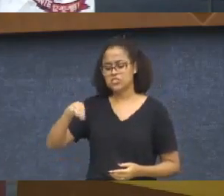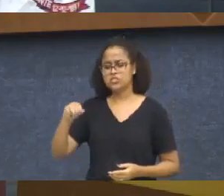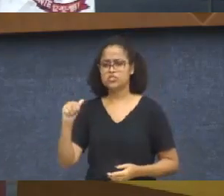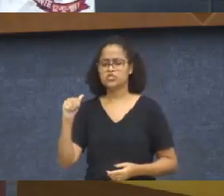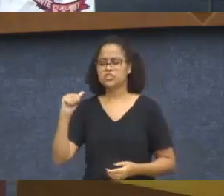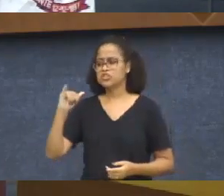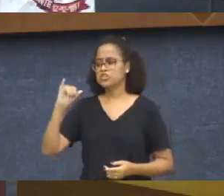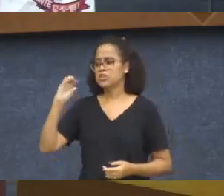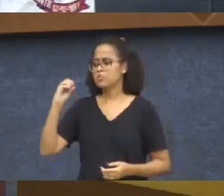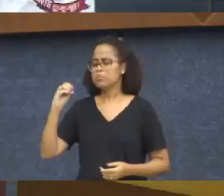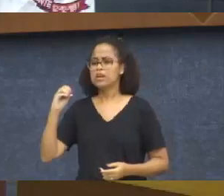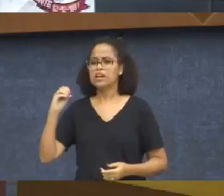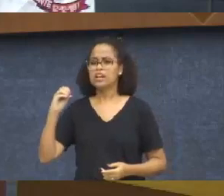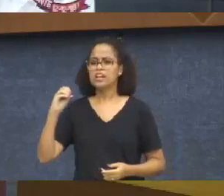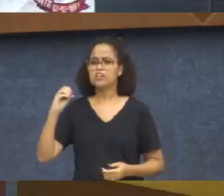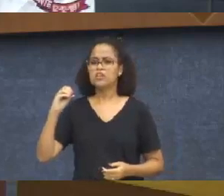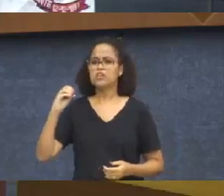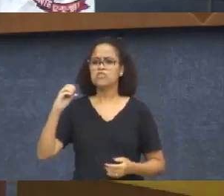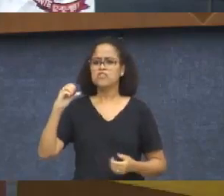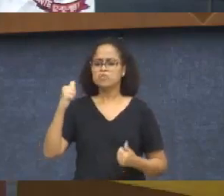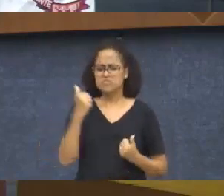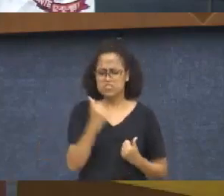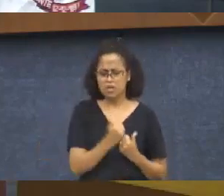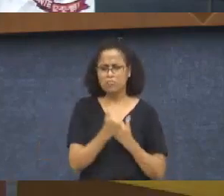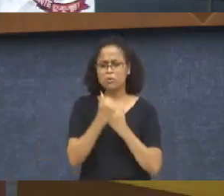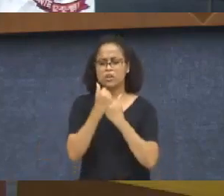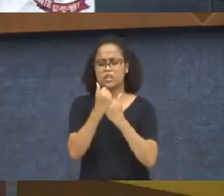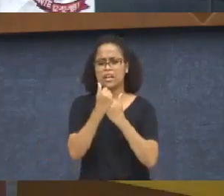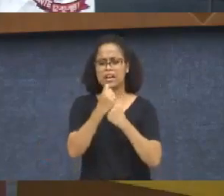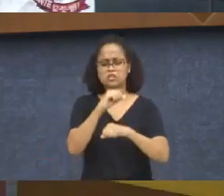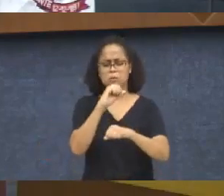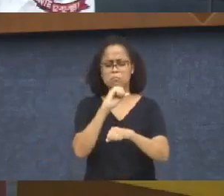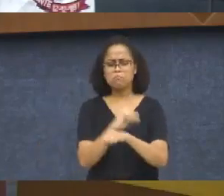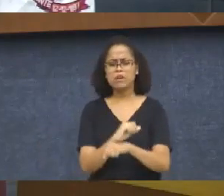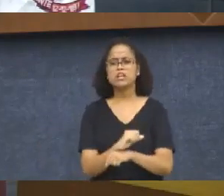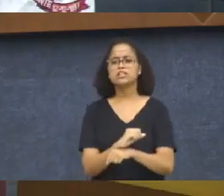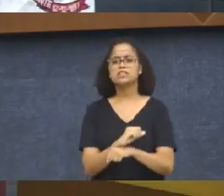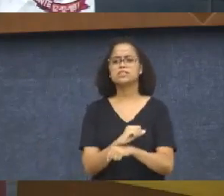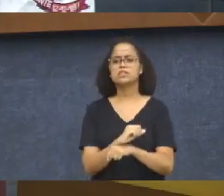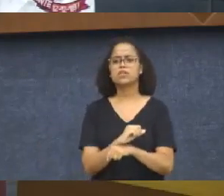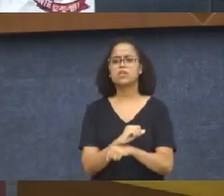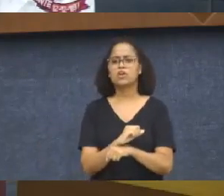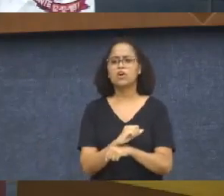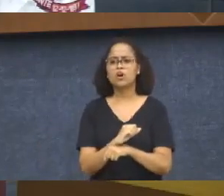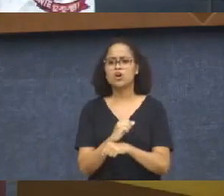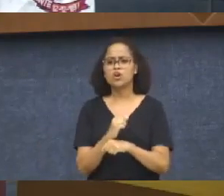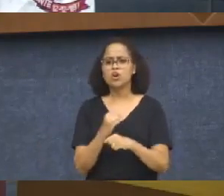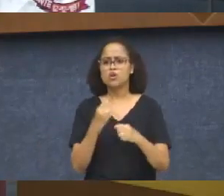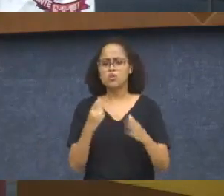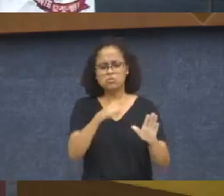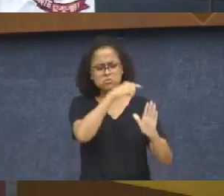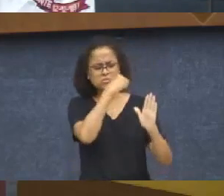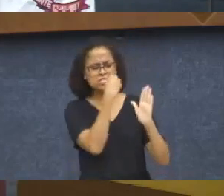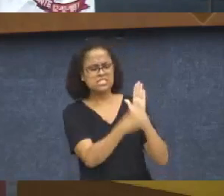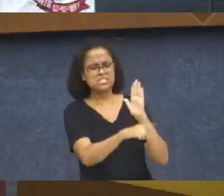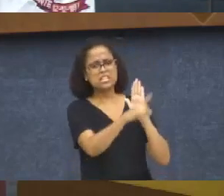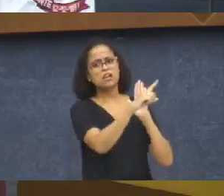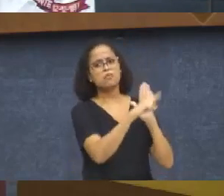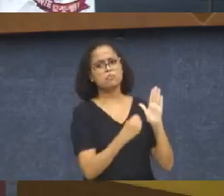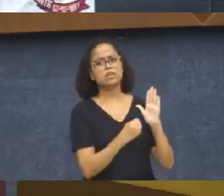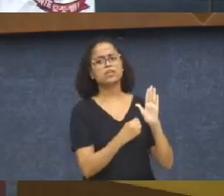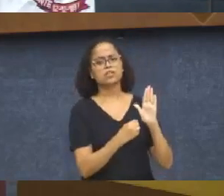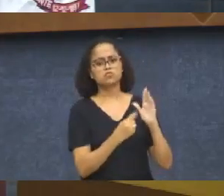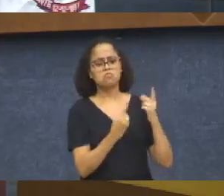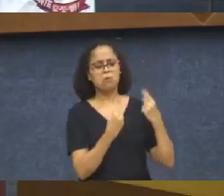e fortes apoiarmos esta paralisação contra os banimentos, contra as suspensões e